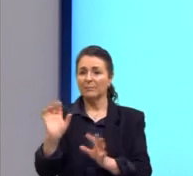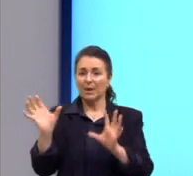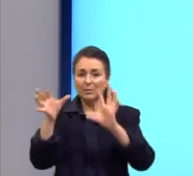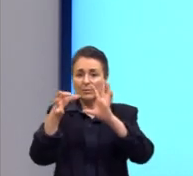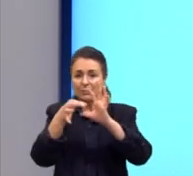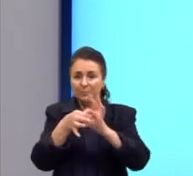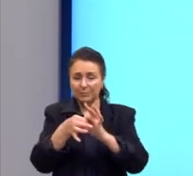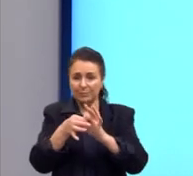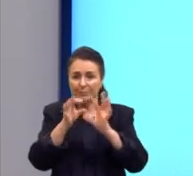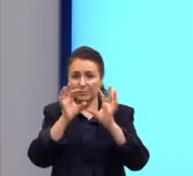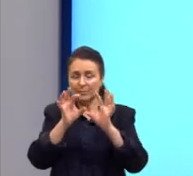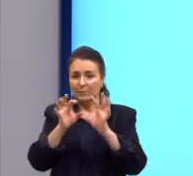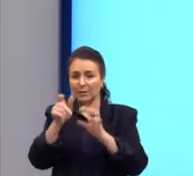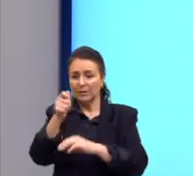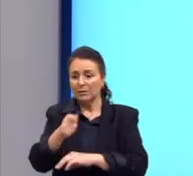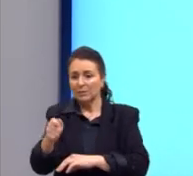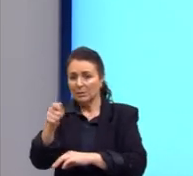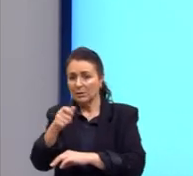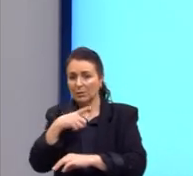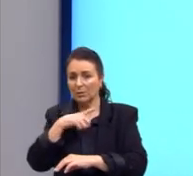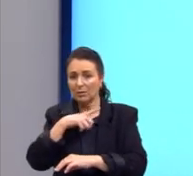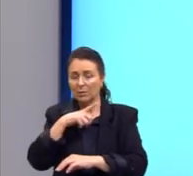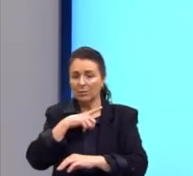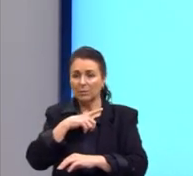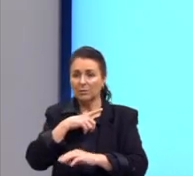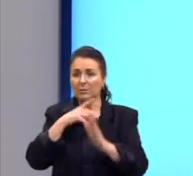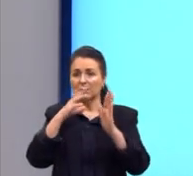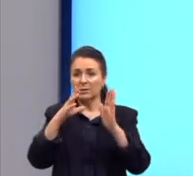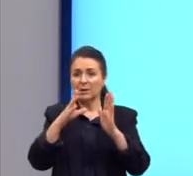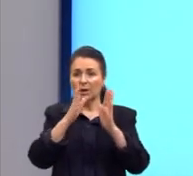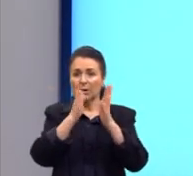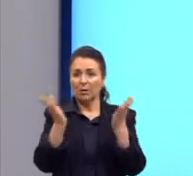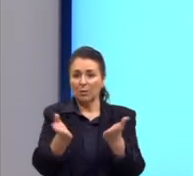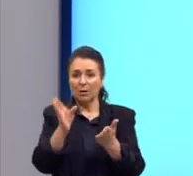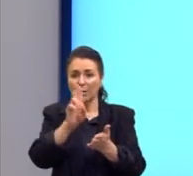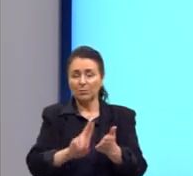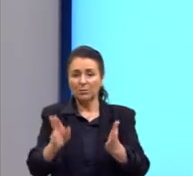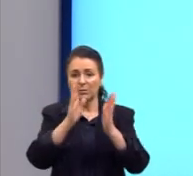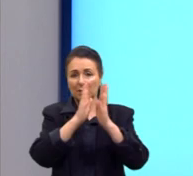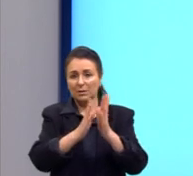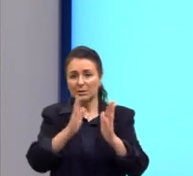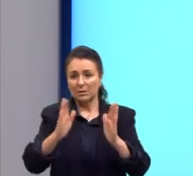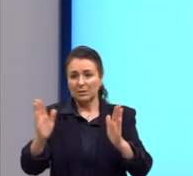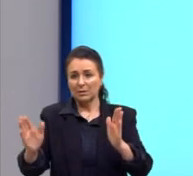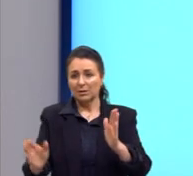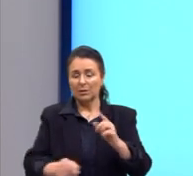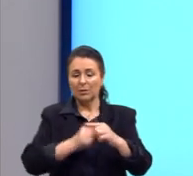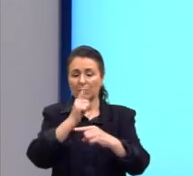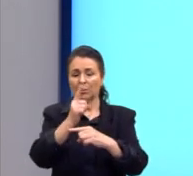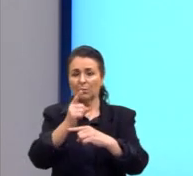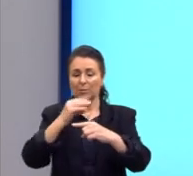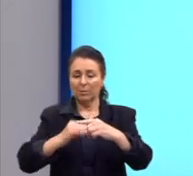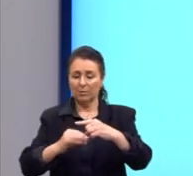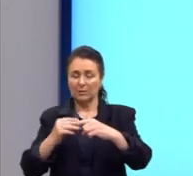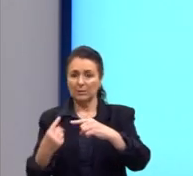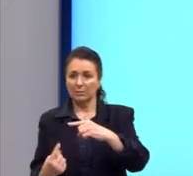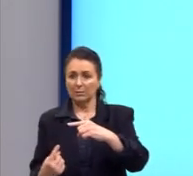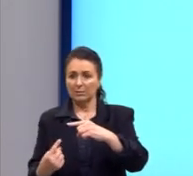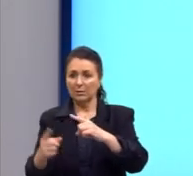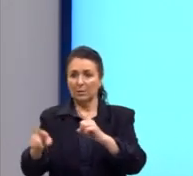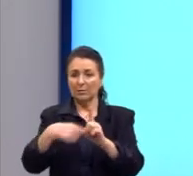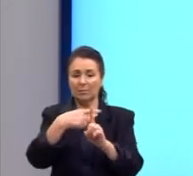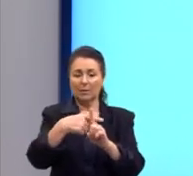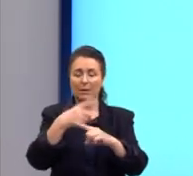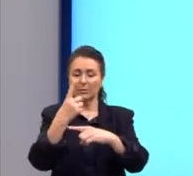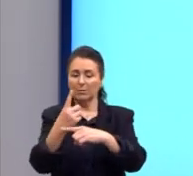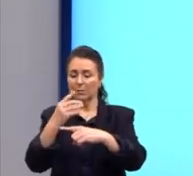de resistores em paralelo só que aqui a gente usa insere né um sobre a capacitação mais